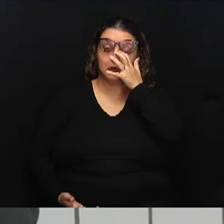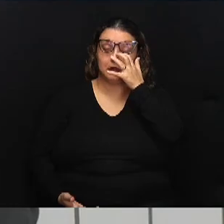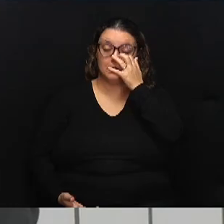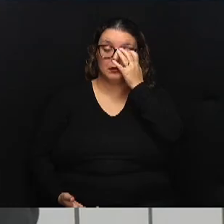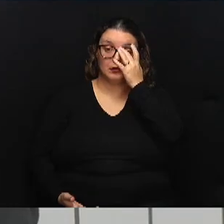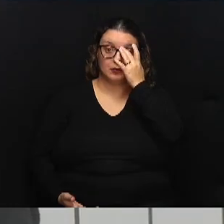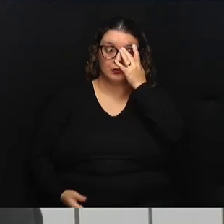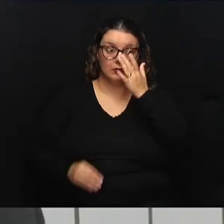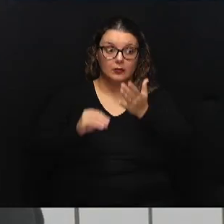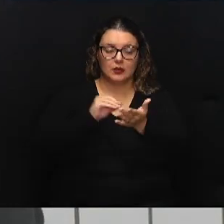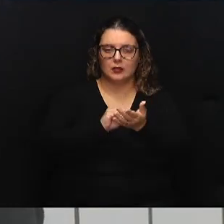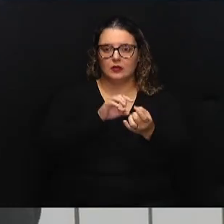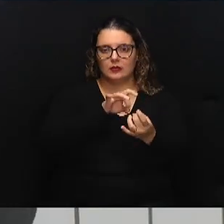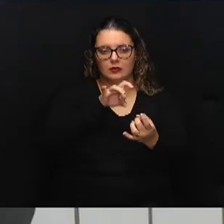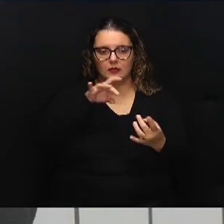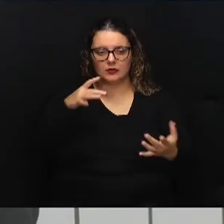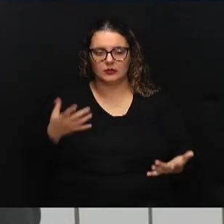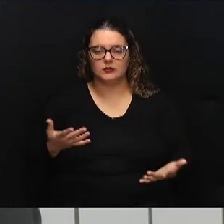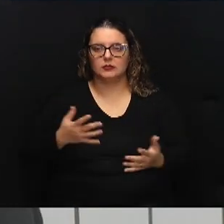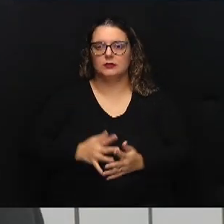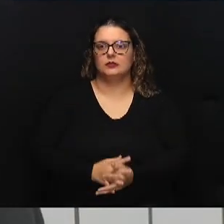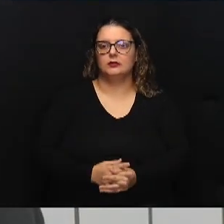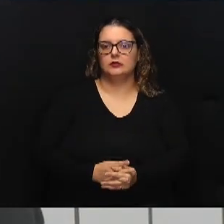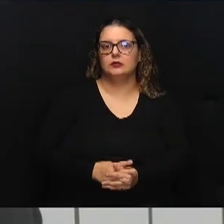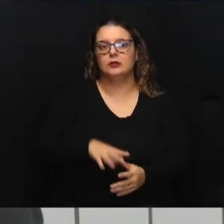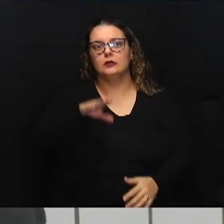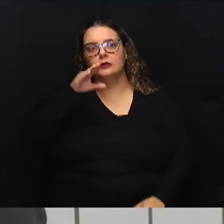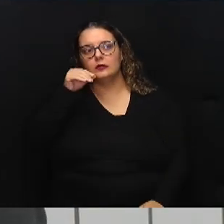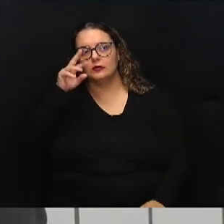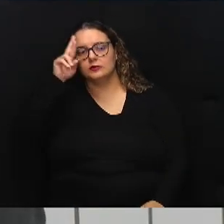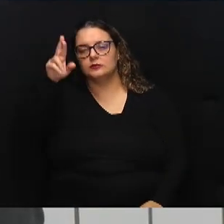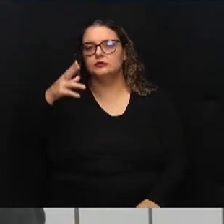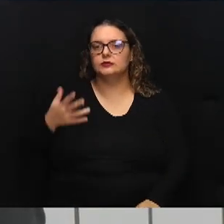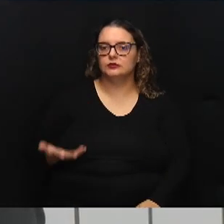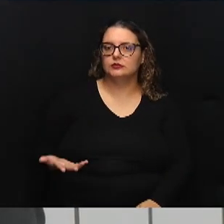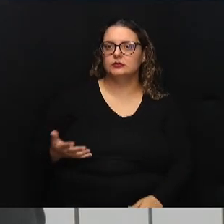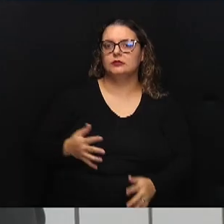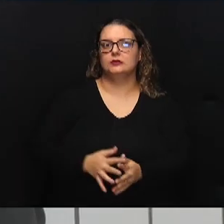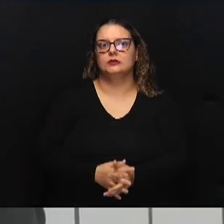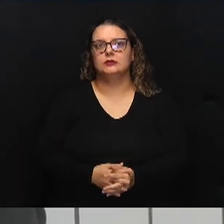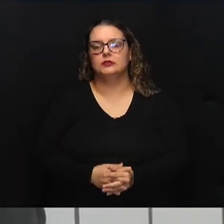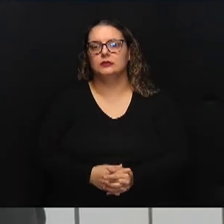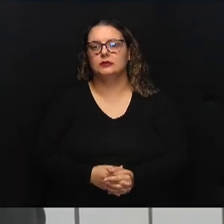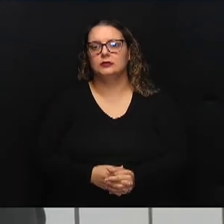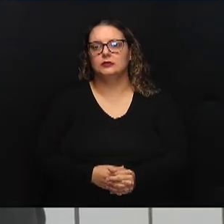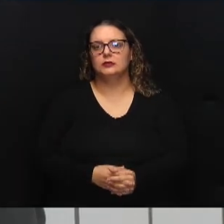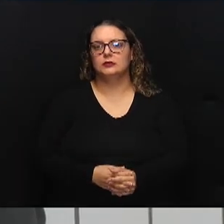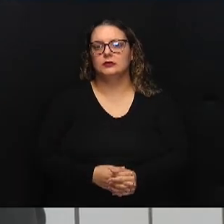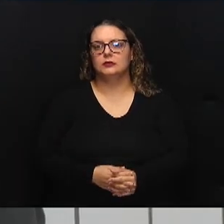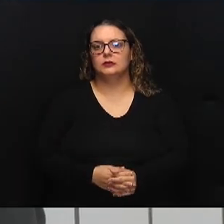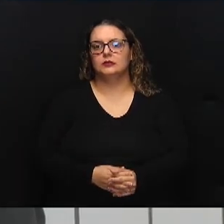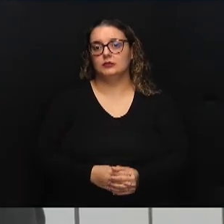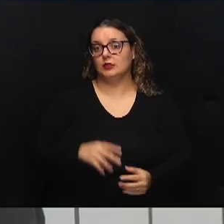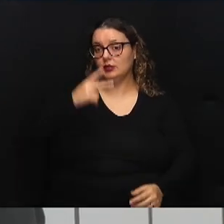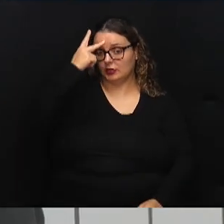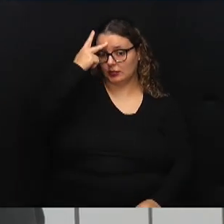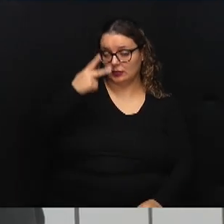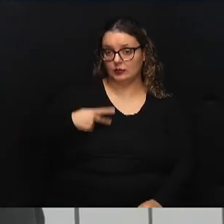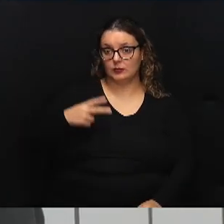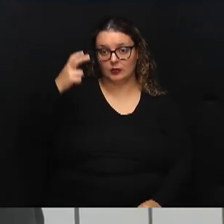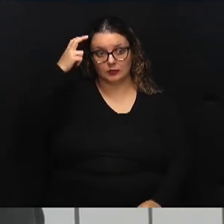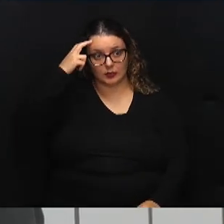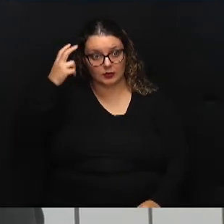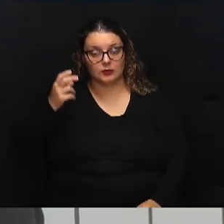de feedback entre funcionários e chefia, né? A própria cultura da